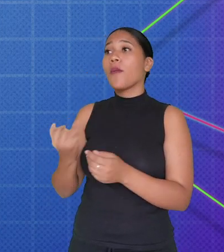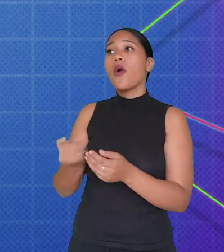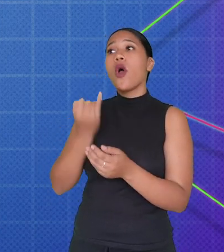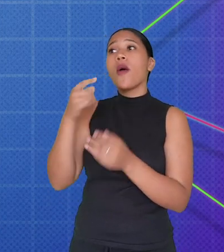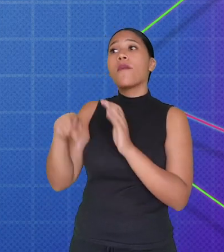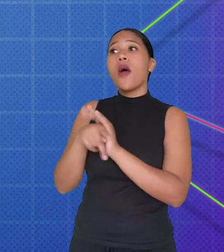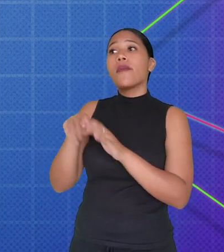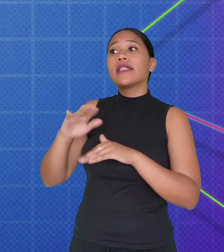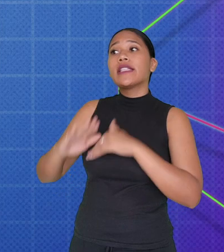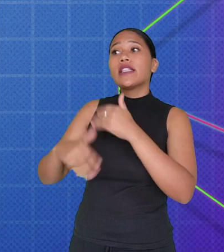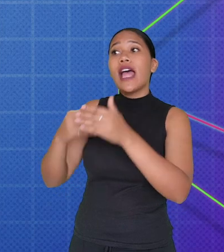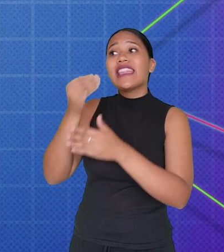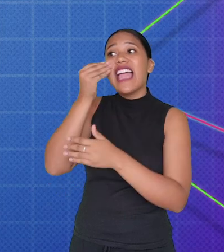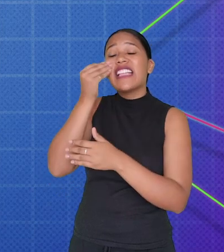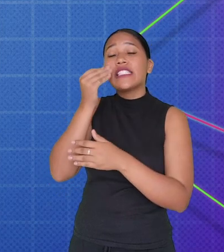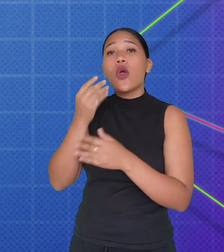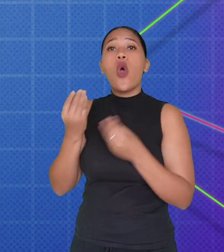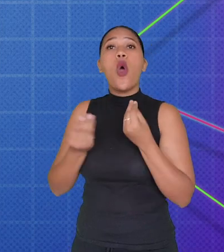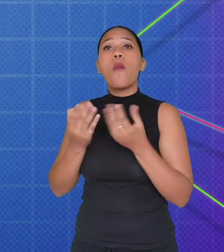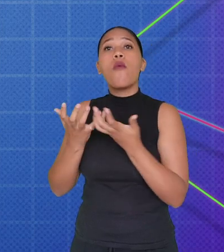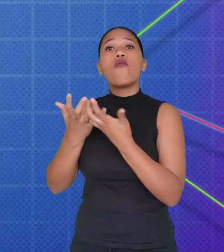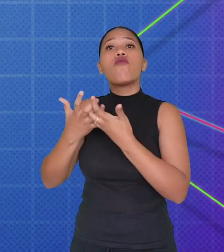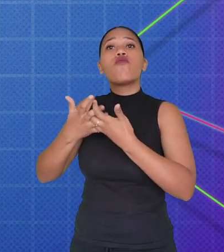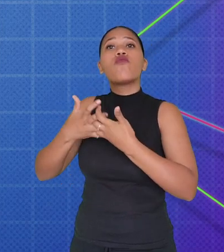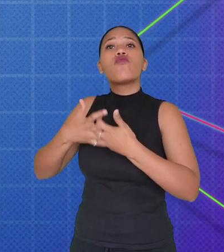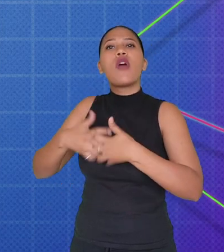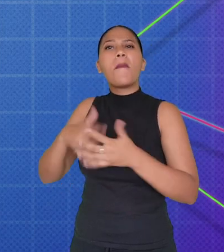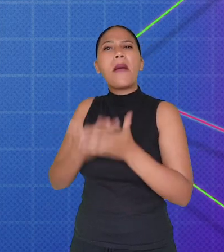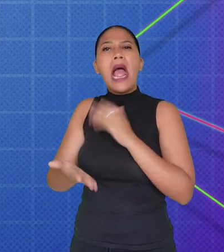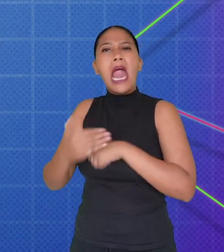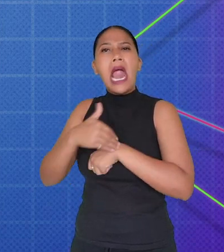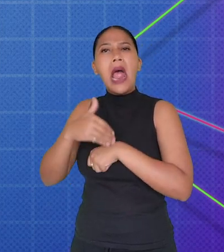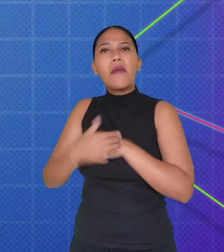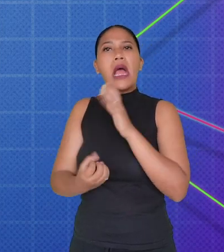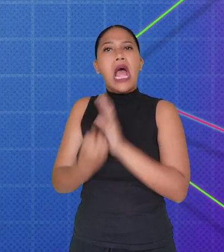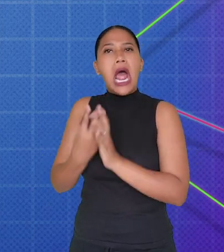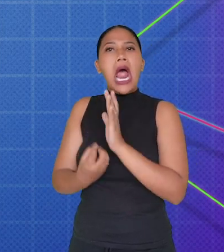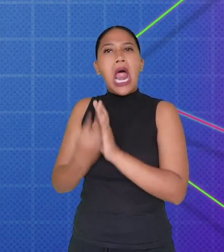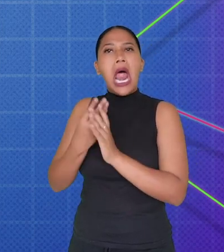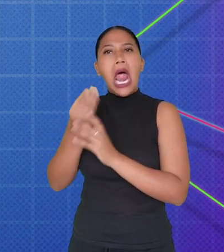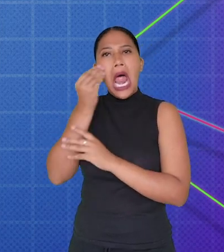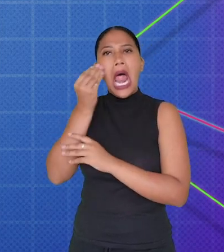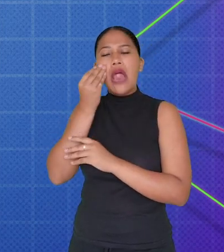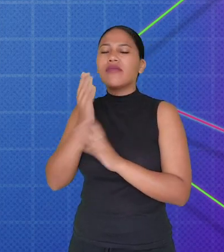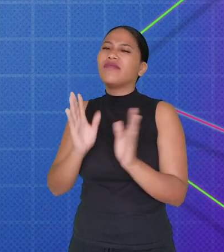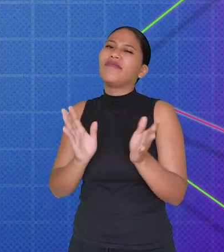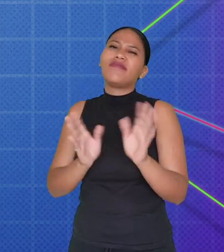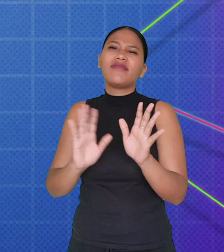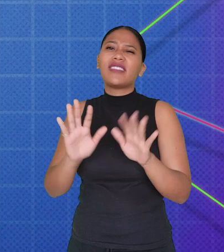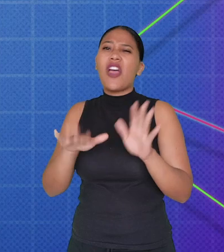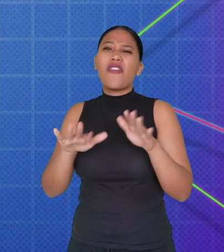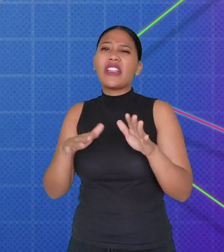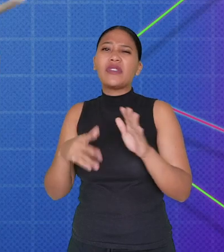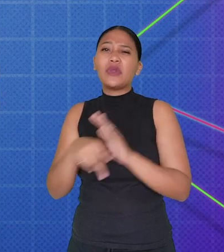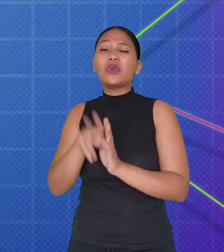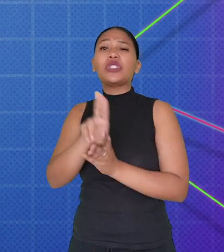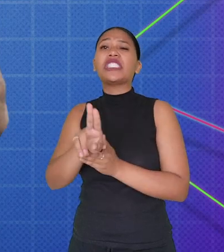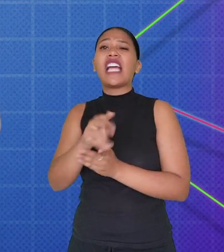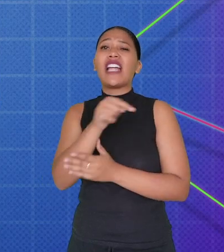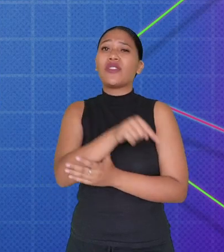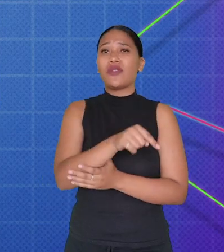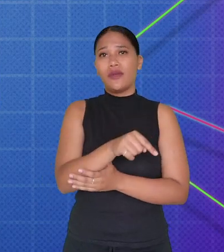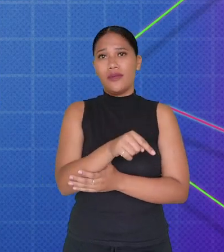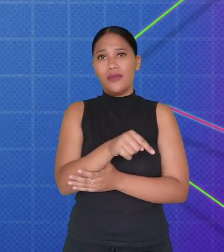importante porque permite que os desenvolvedores testem a mecânica do jogo sem perder tempo criando modelos e acesses finais que talvez não